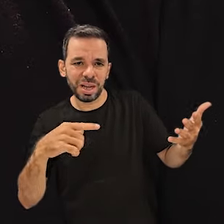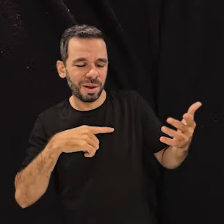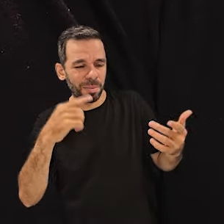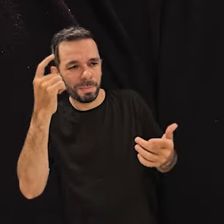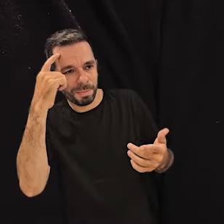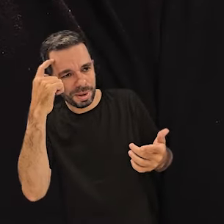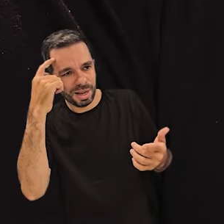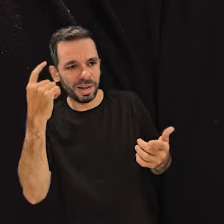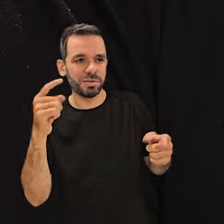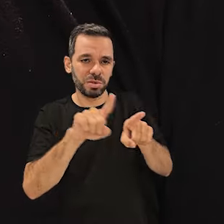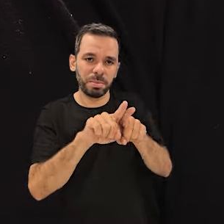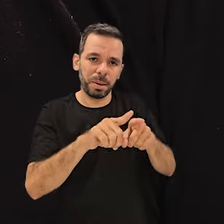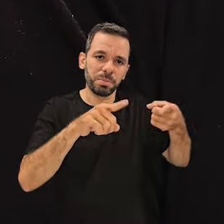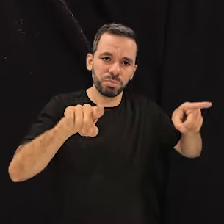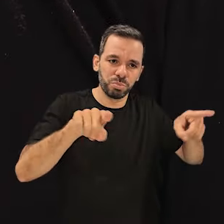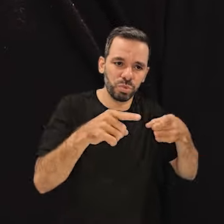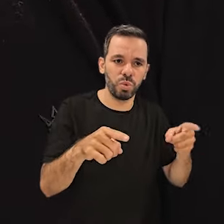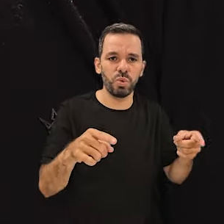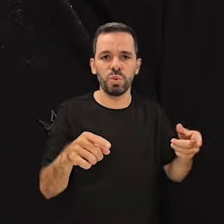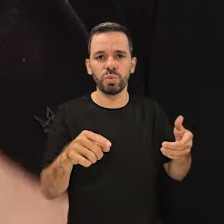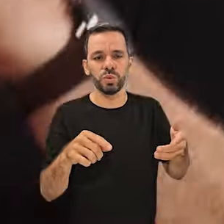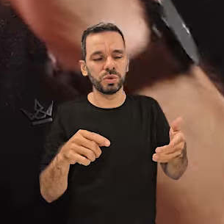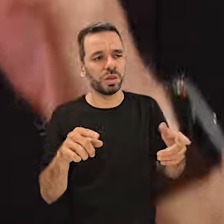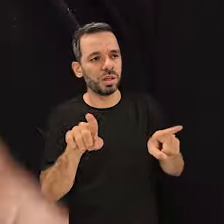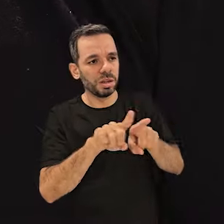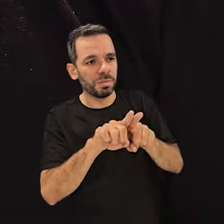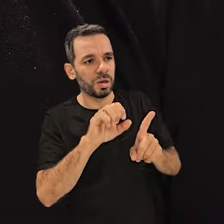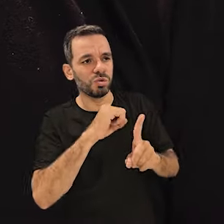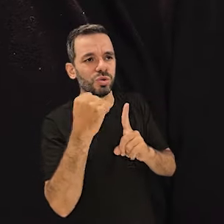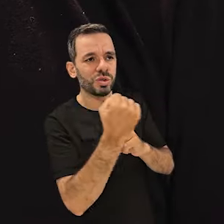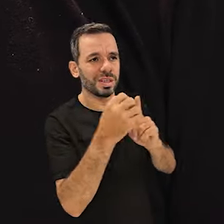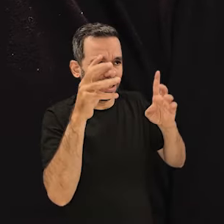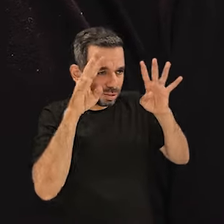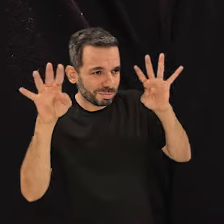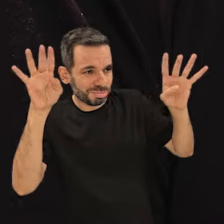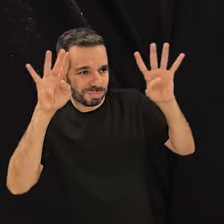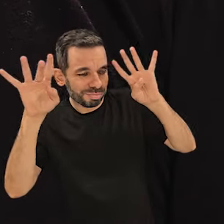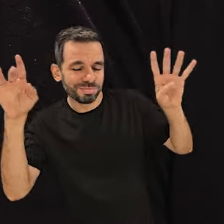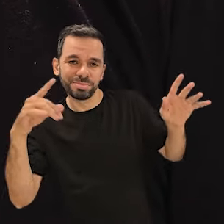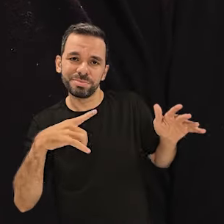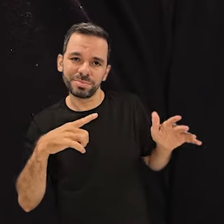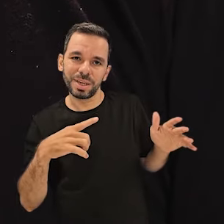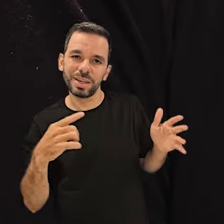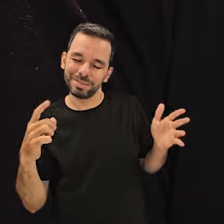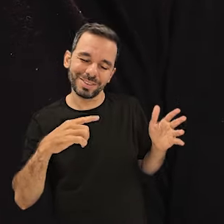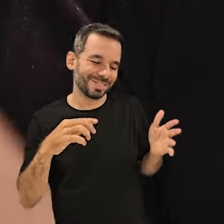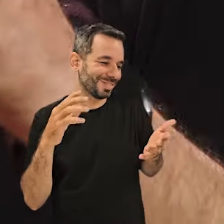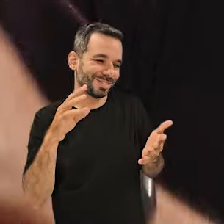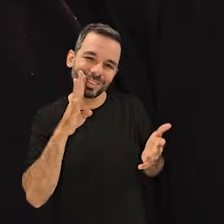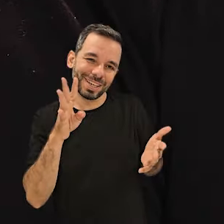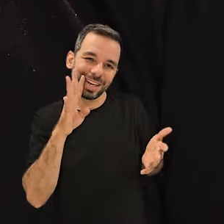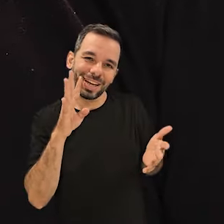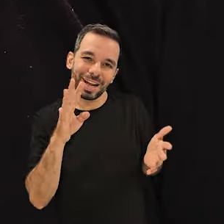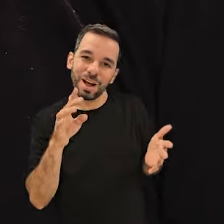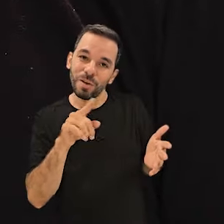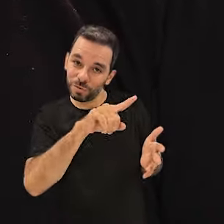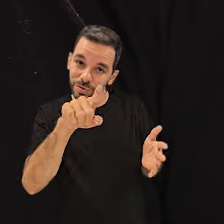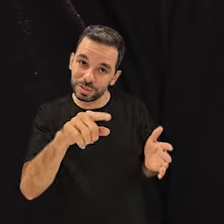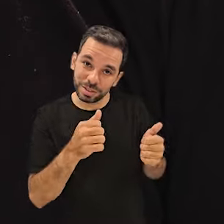musical também e artística. Minhas reflexões sobre sociedade, acho que tem umas coisinhas bacanas lá, vai ser um